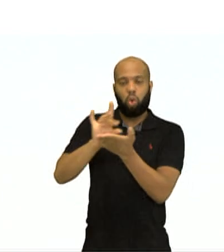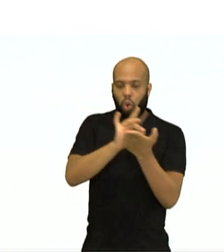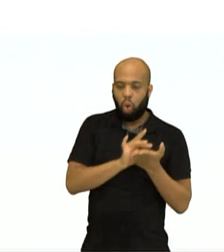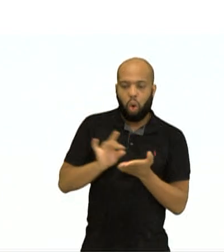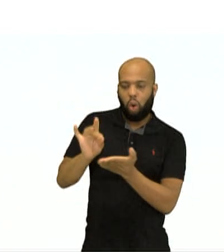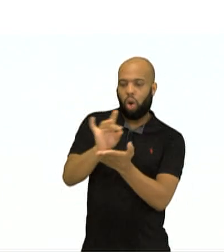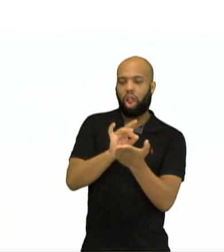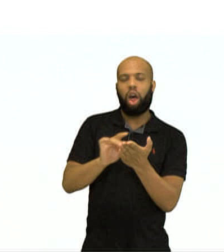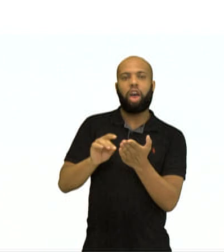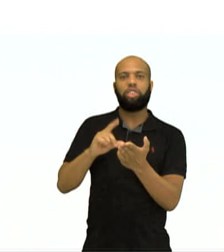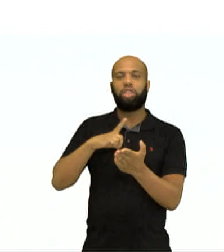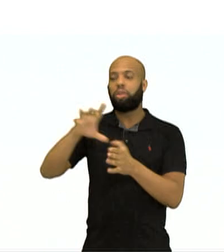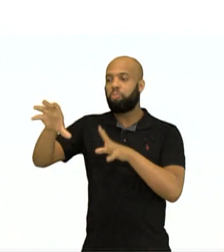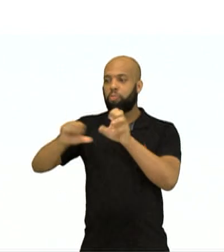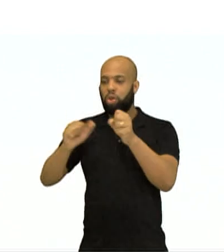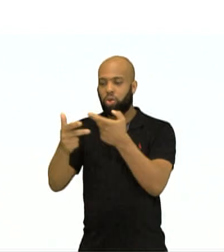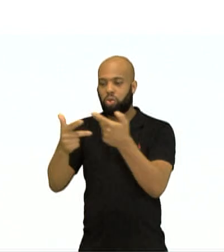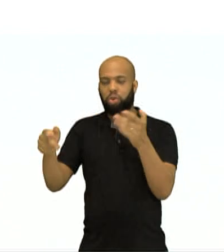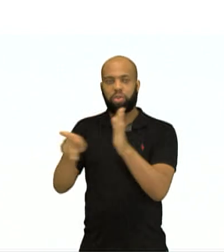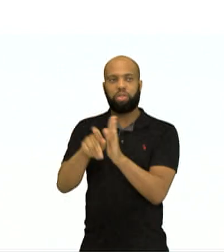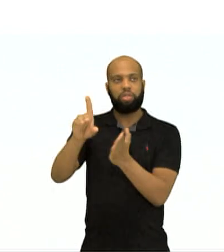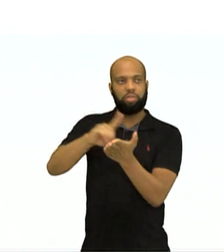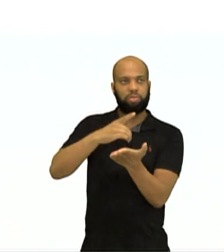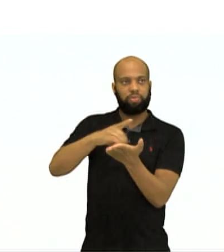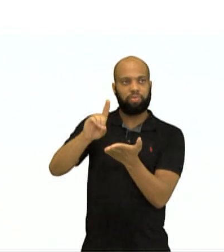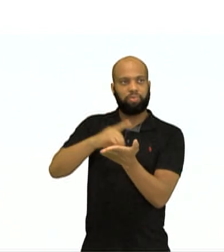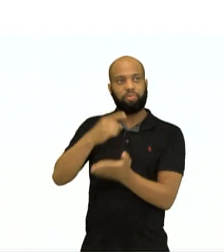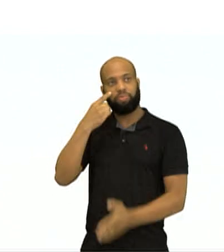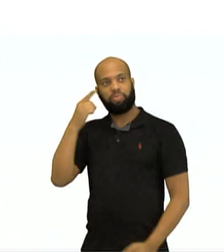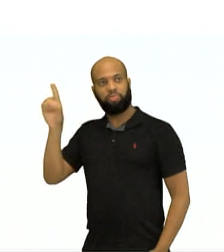significados retirados do dicionário. Fica aqui, né,